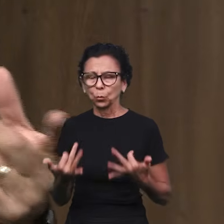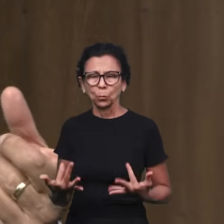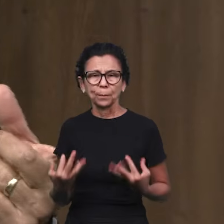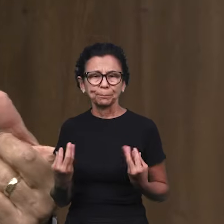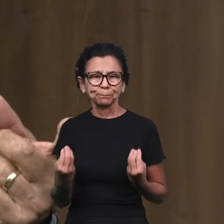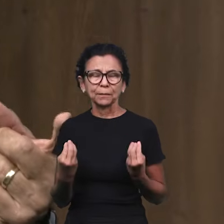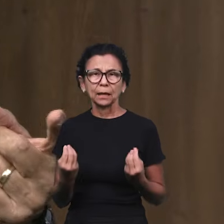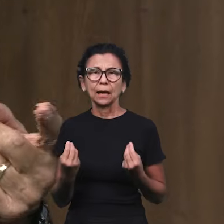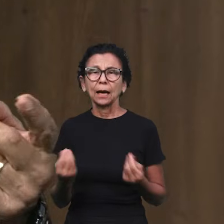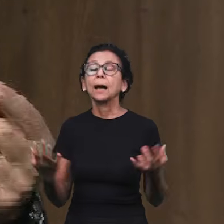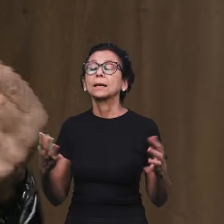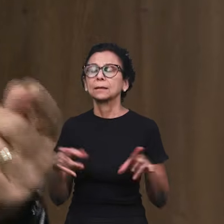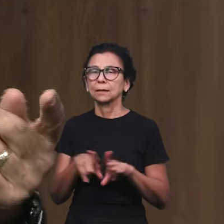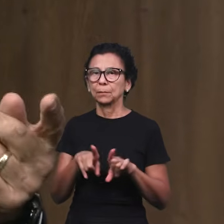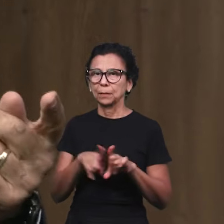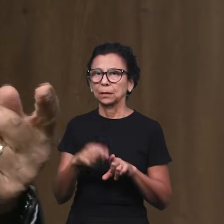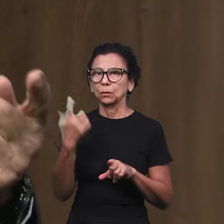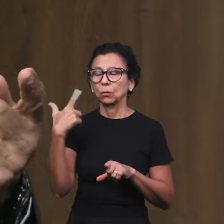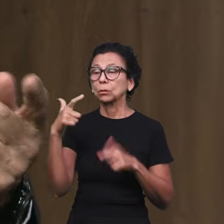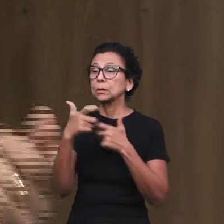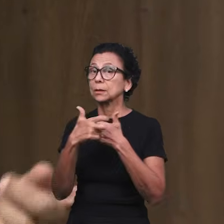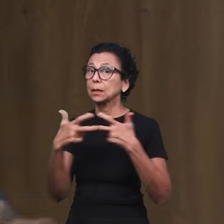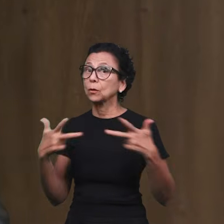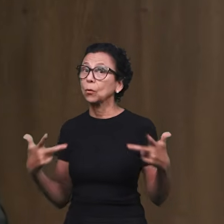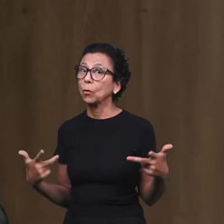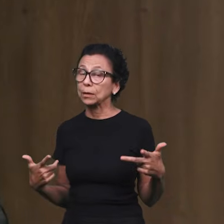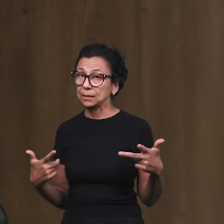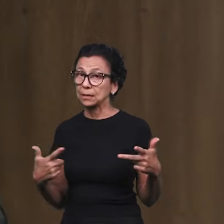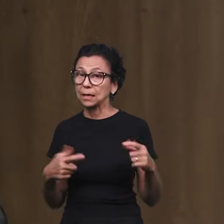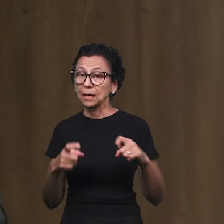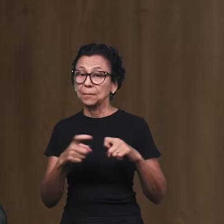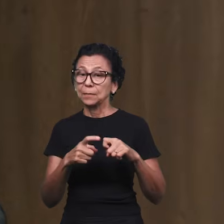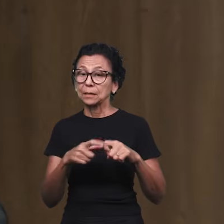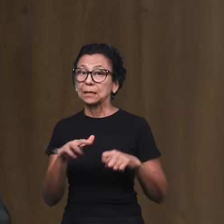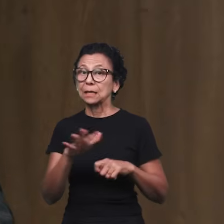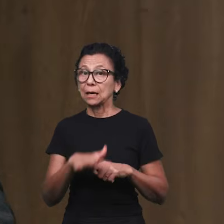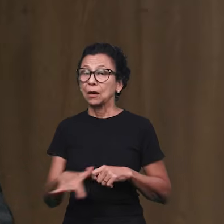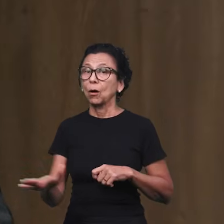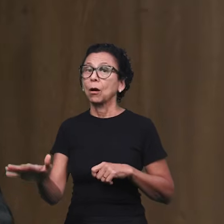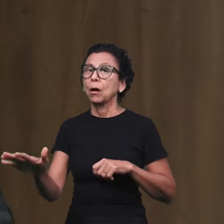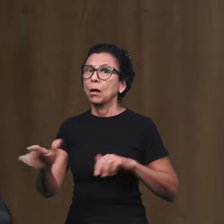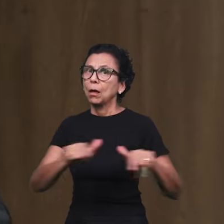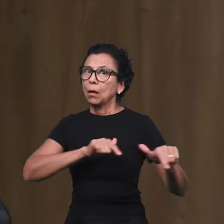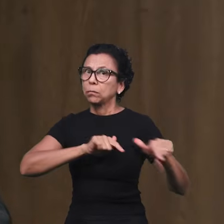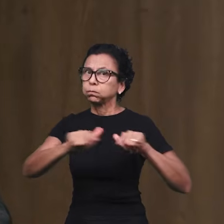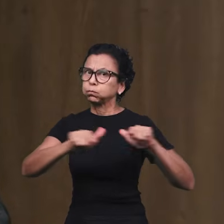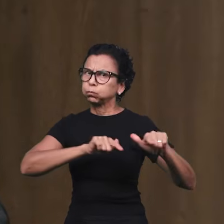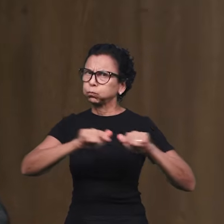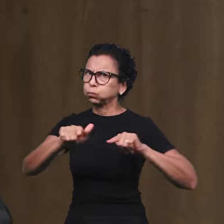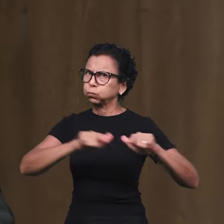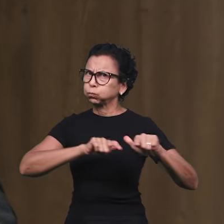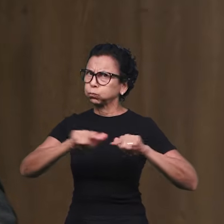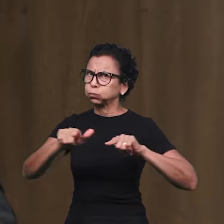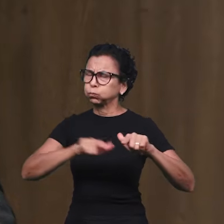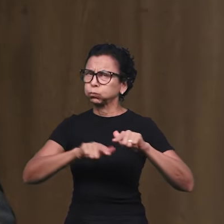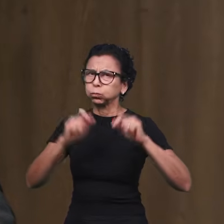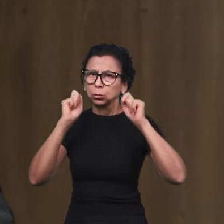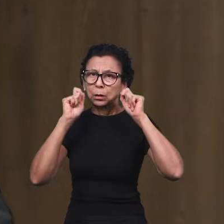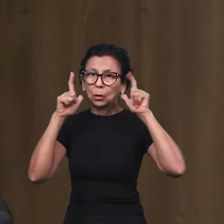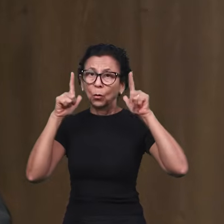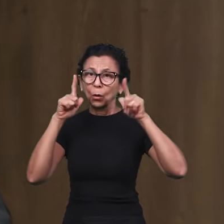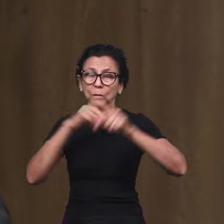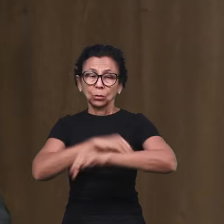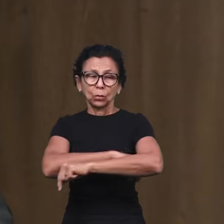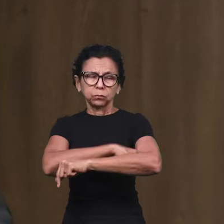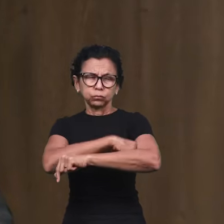E uma outra coisa, a medicina é uma atividade que você trabalha muito, que você acorda cedo.